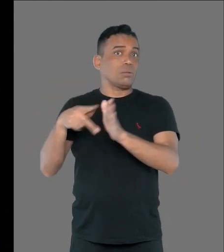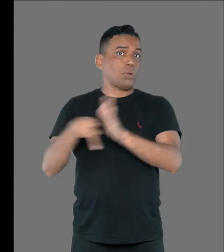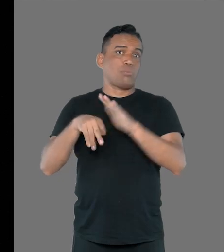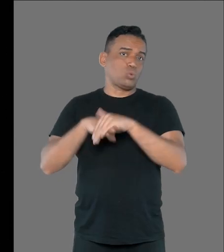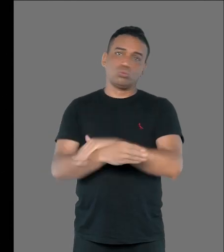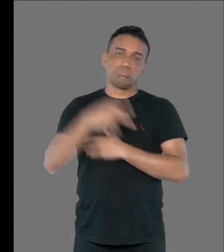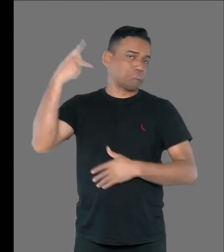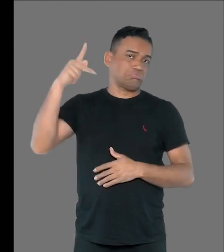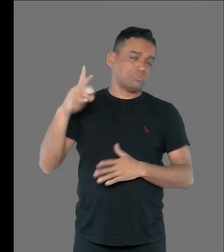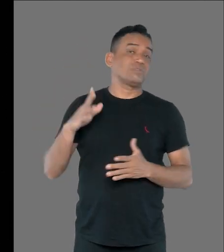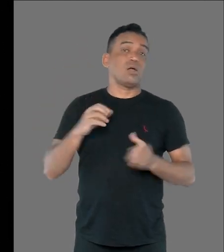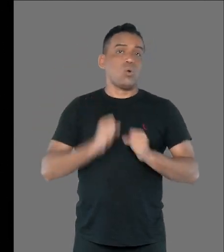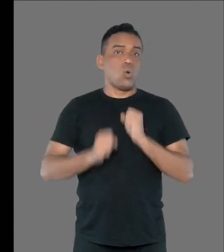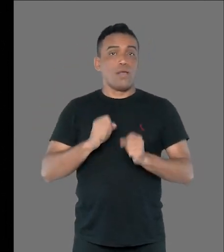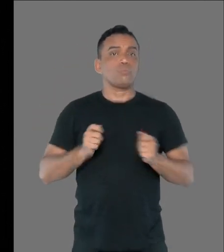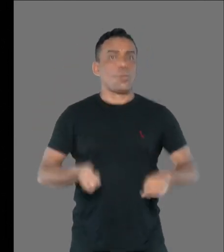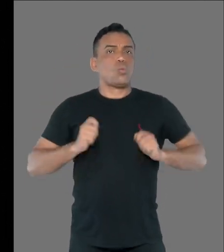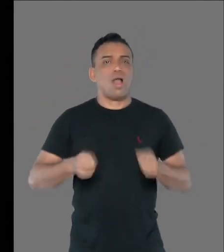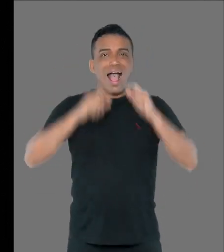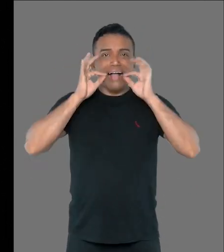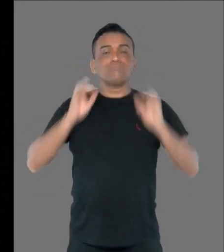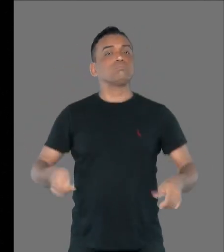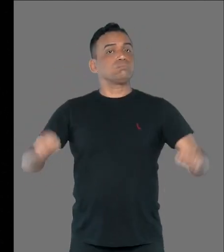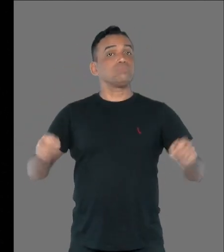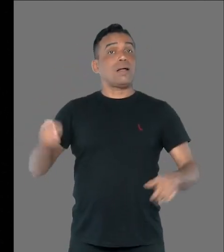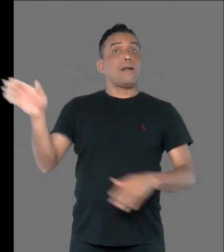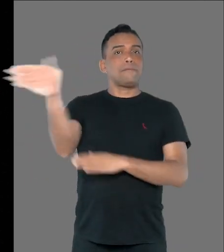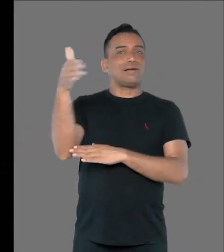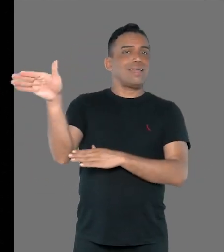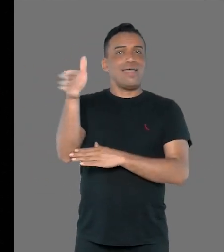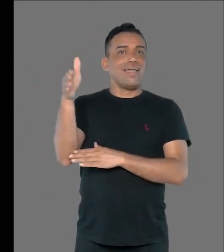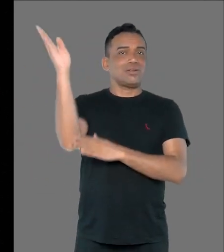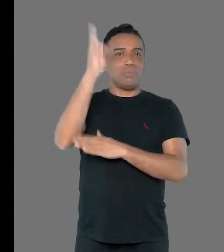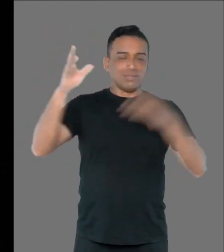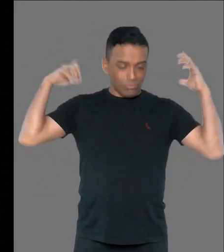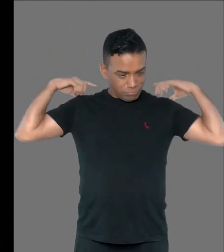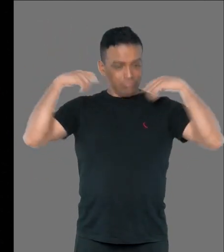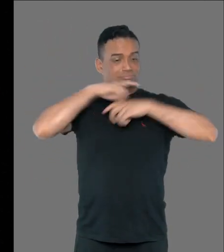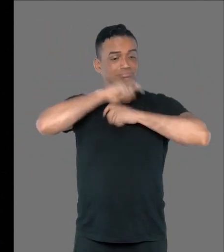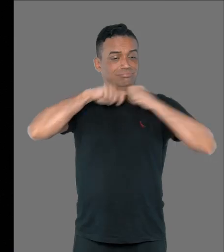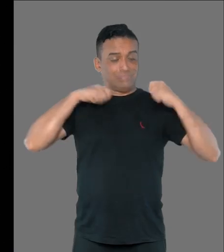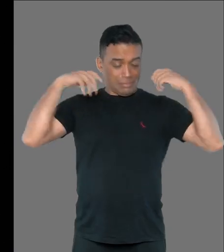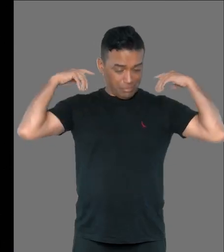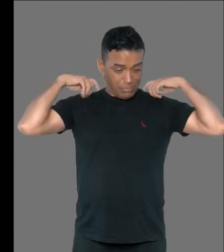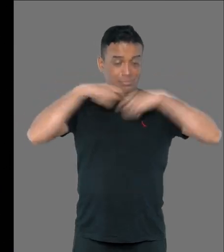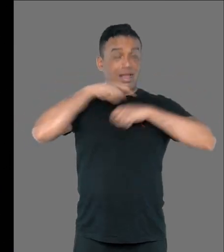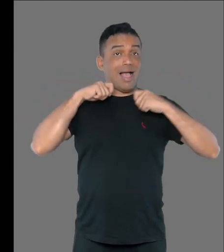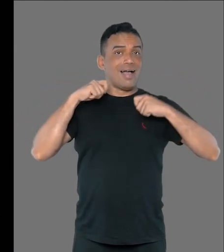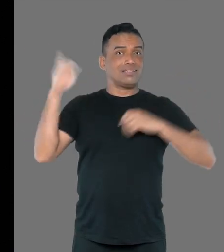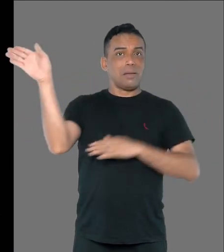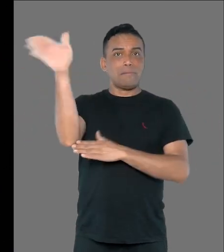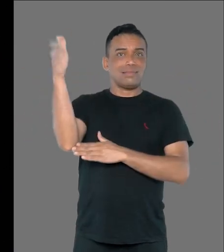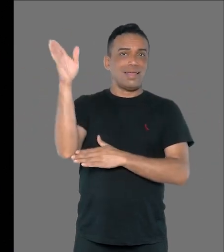Ele corria com as rédeas na boca e a bandeira do Brasil nas costas. Ele era o ídolo da escola militar. Era ele